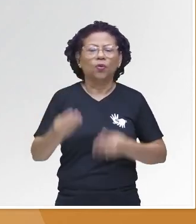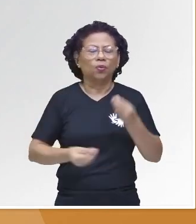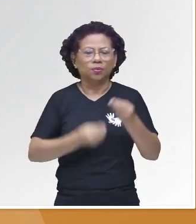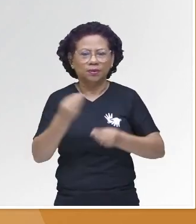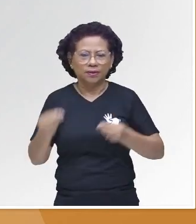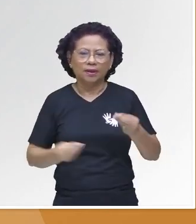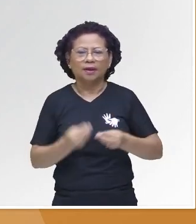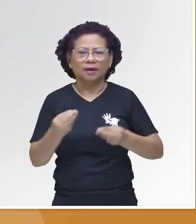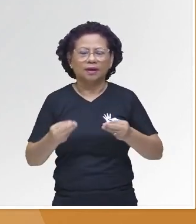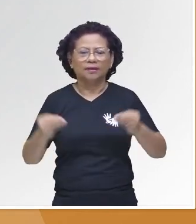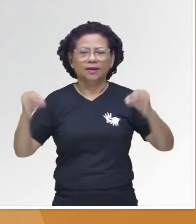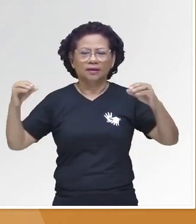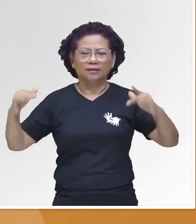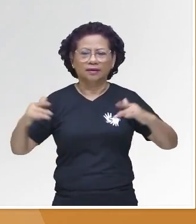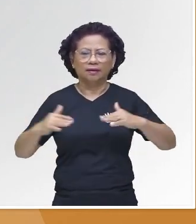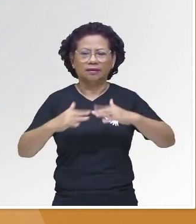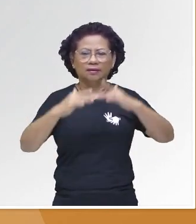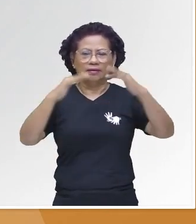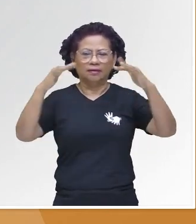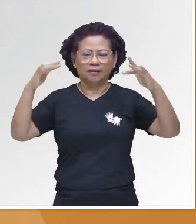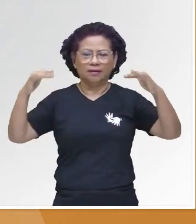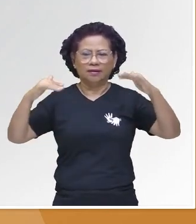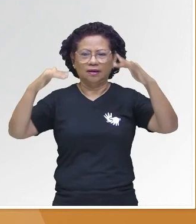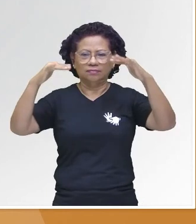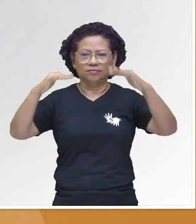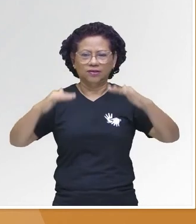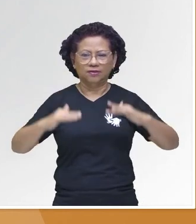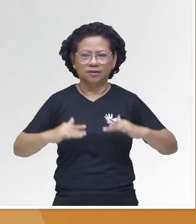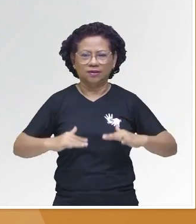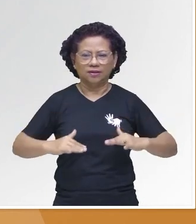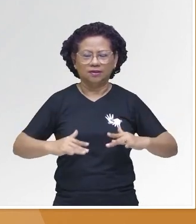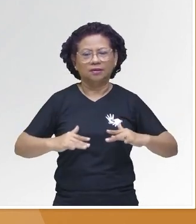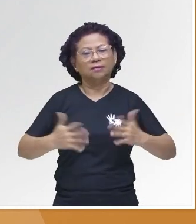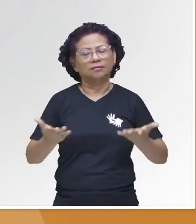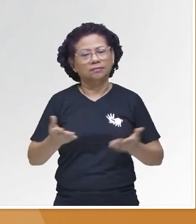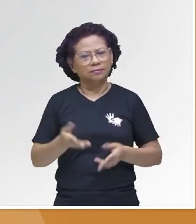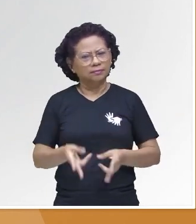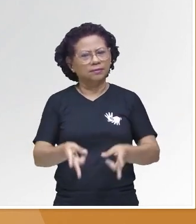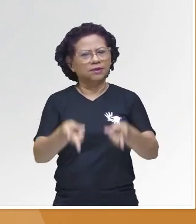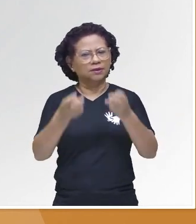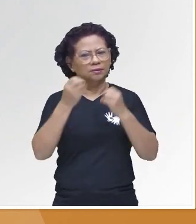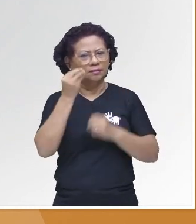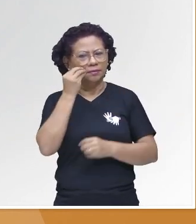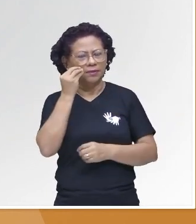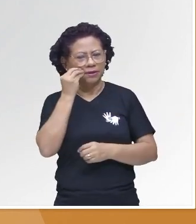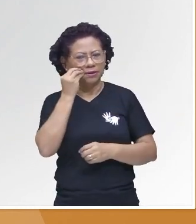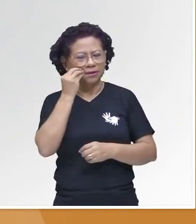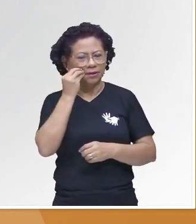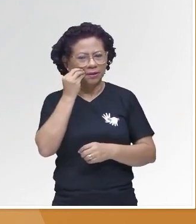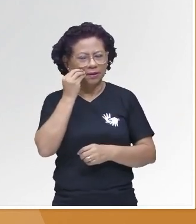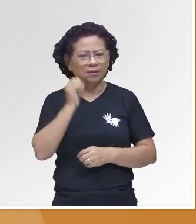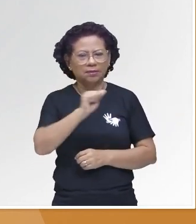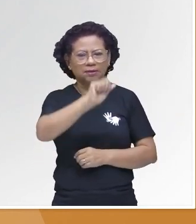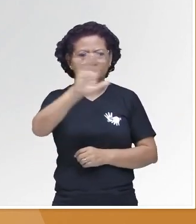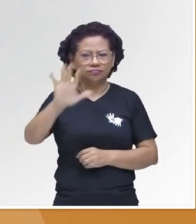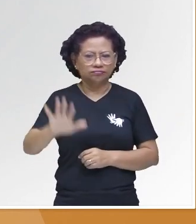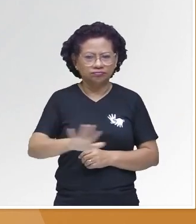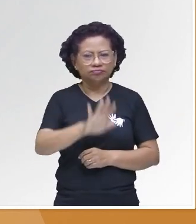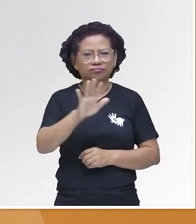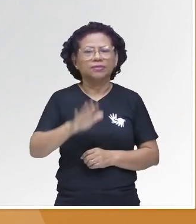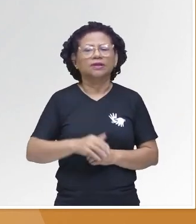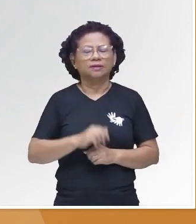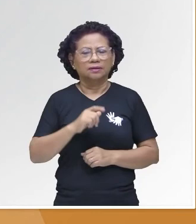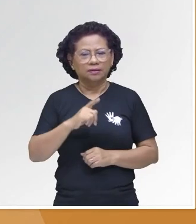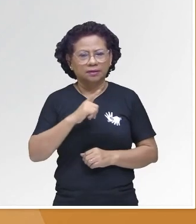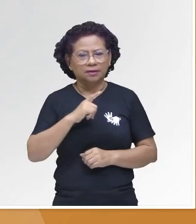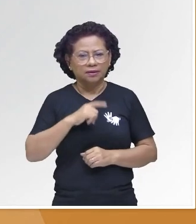da maré alta ou da maré baixa, por exemplo. Então, ali na primeira imagem, né, vocês estão verificando as plataformas